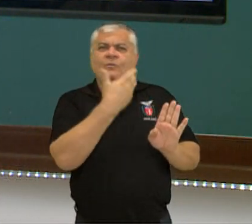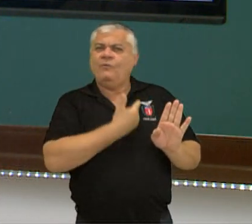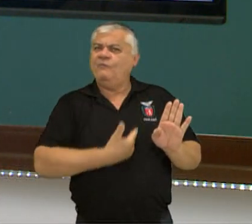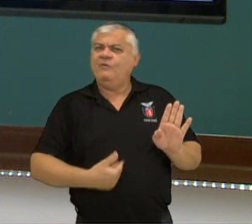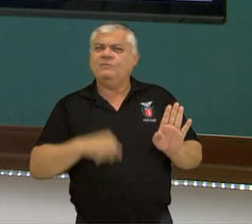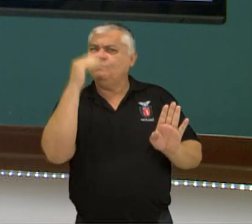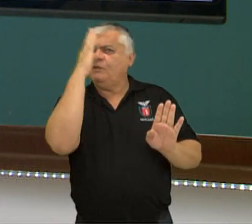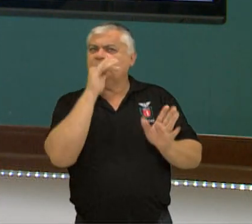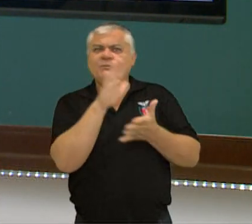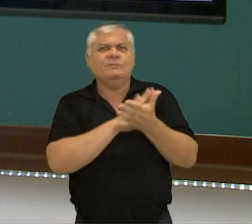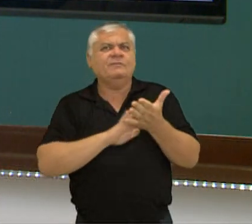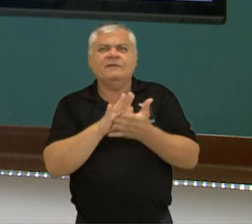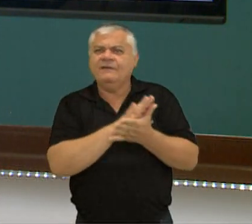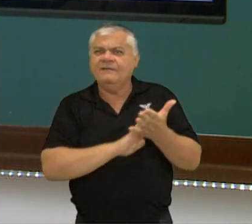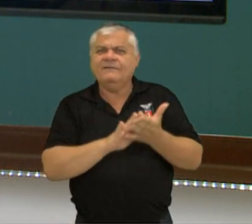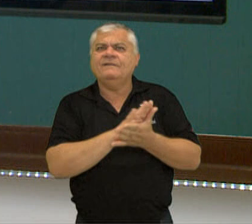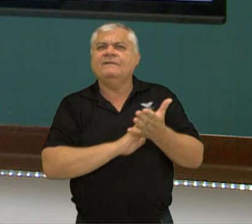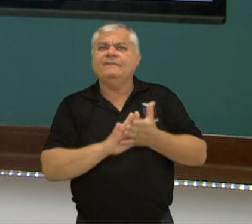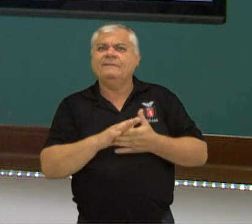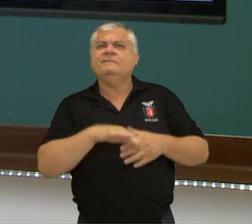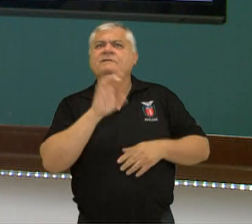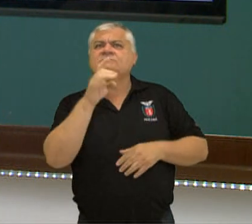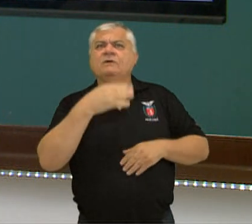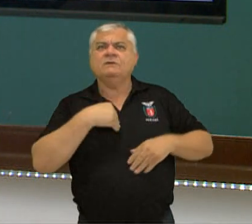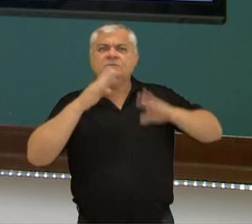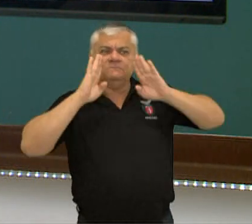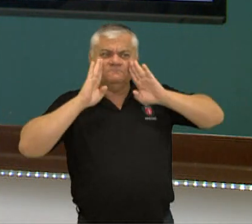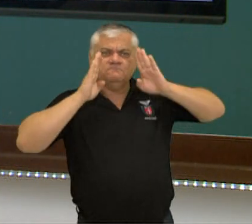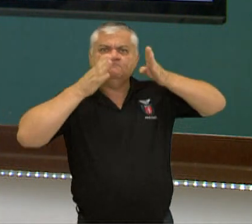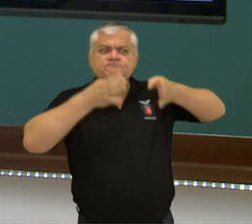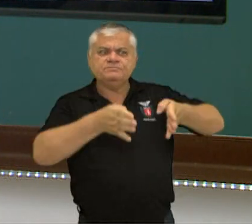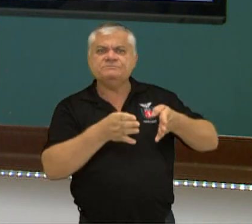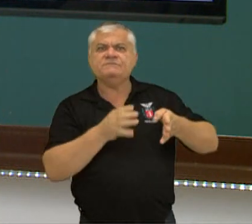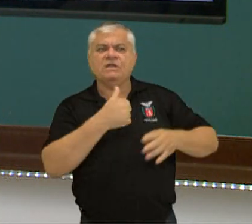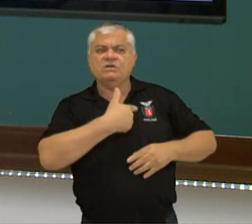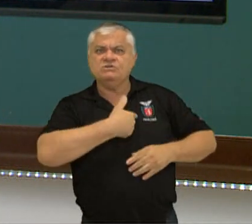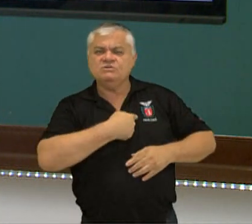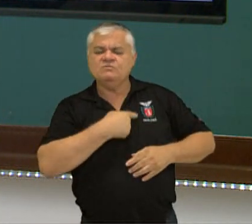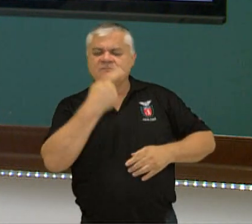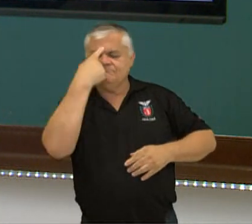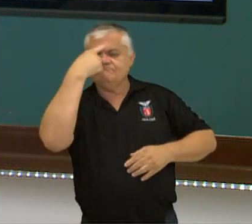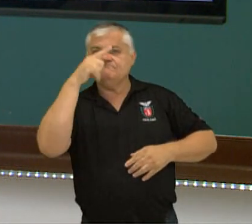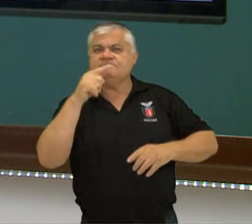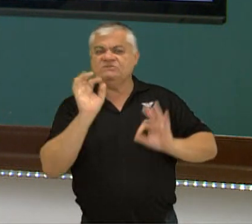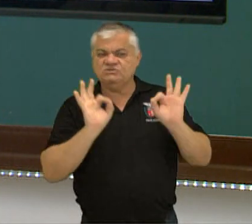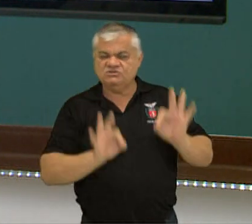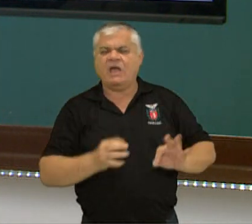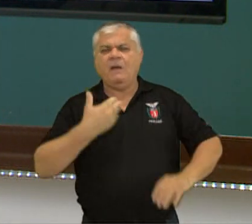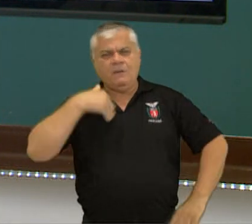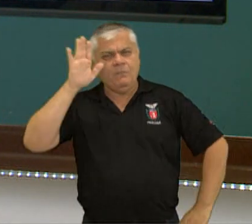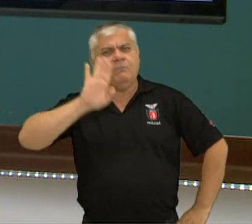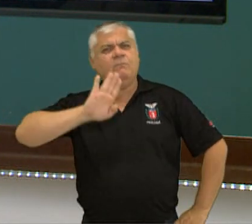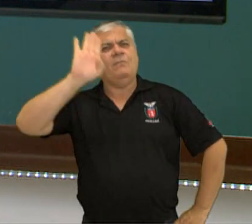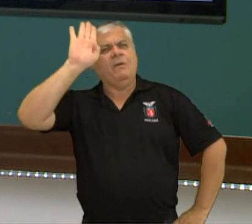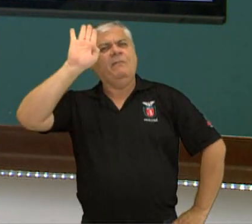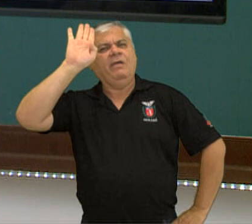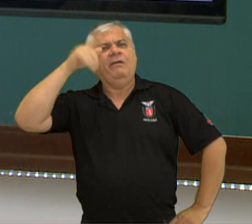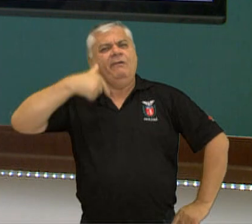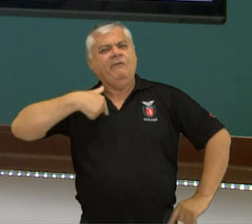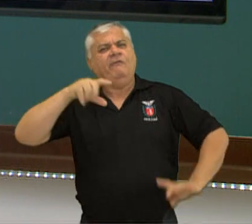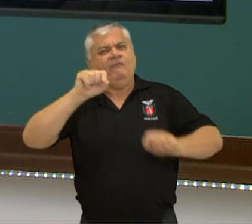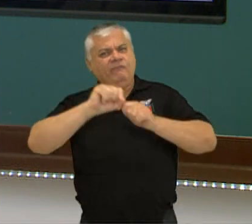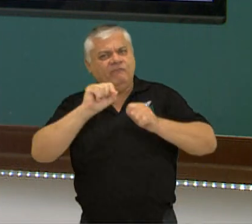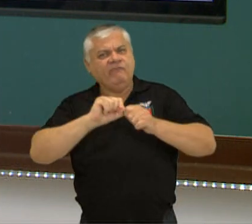brasileiro antes e que mostravam uma atenção do governo dele, que ele já havia prometido em campanha na disputa